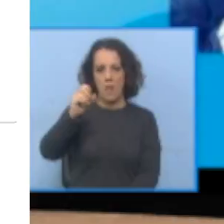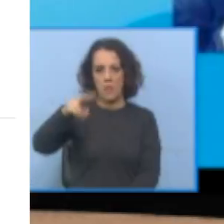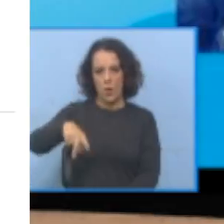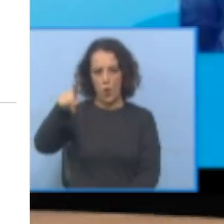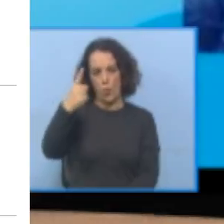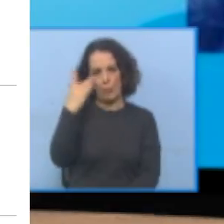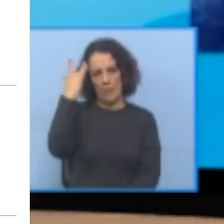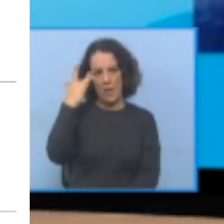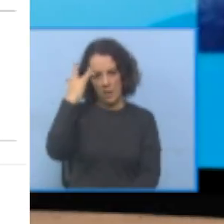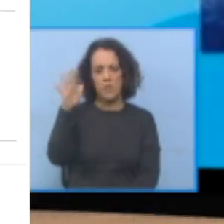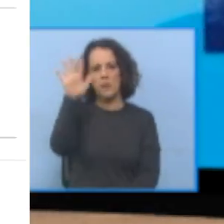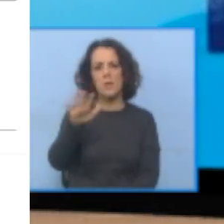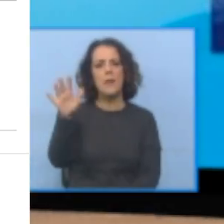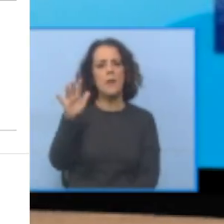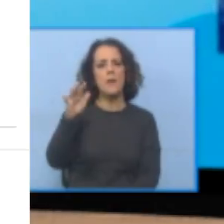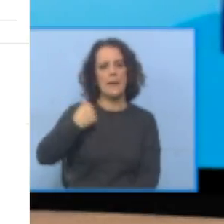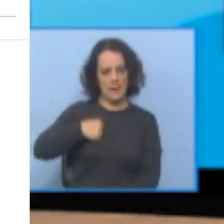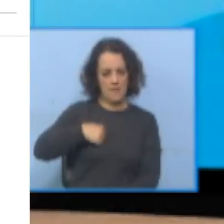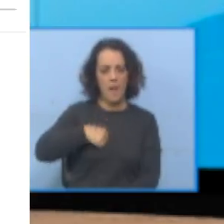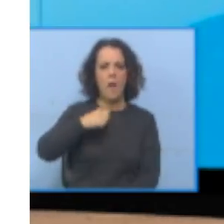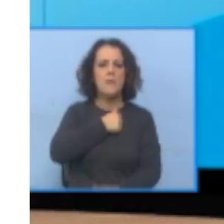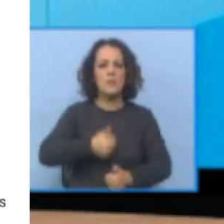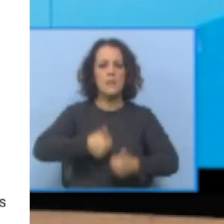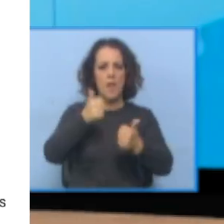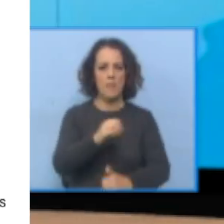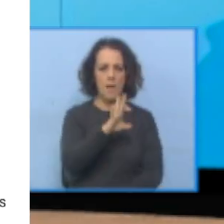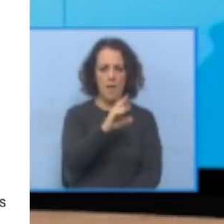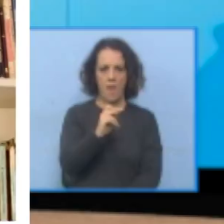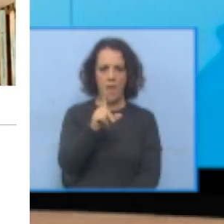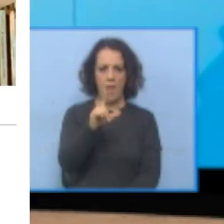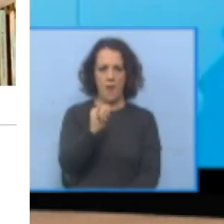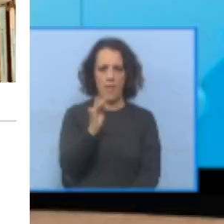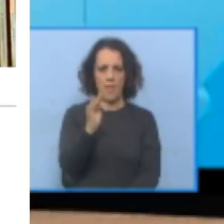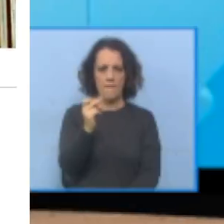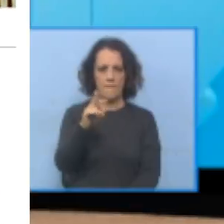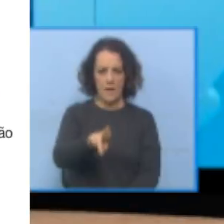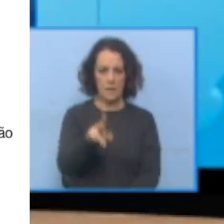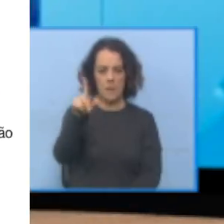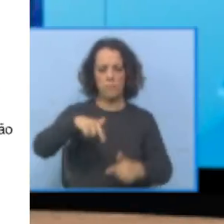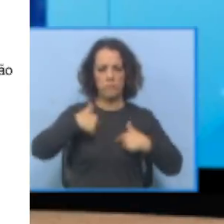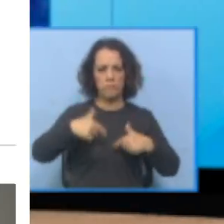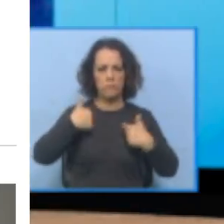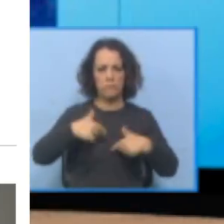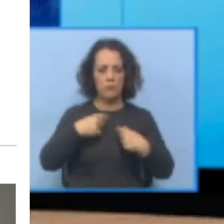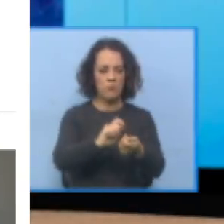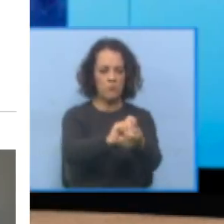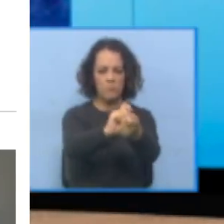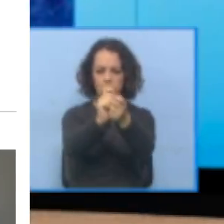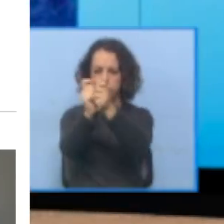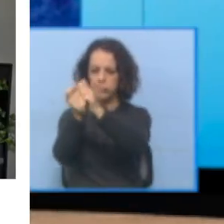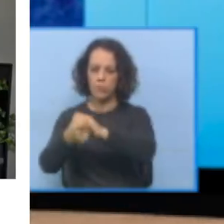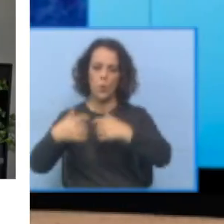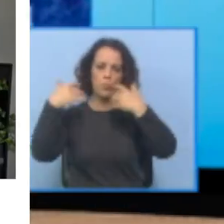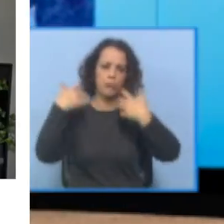Canadá, de Halifax, que tem feito um trabalho de mudança extraordinário. E ele é um teólogo e